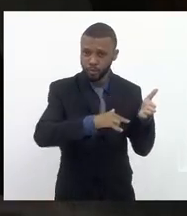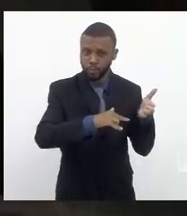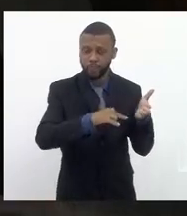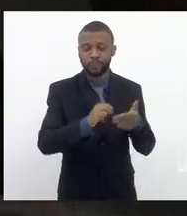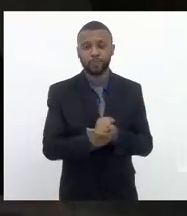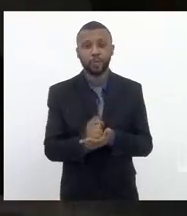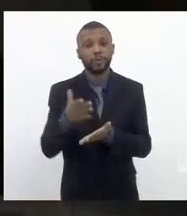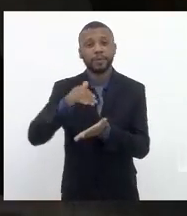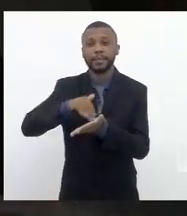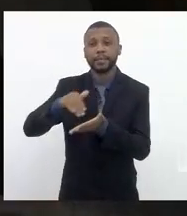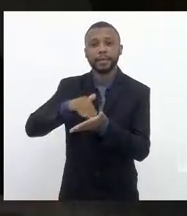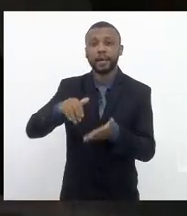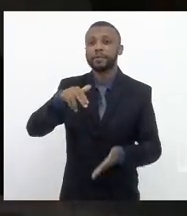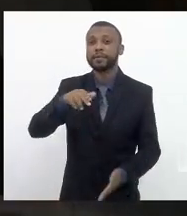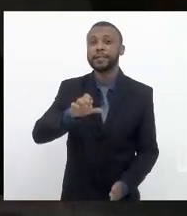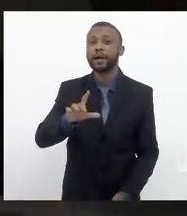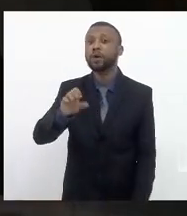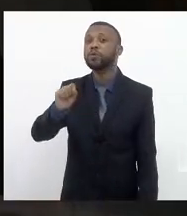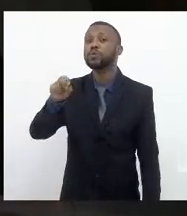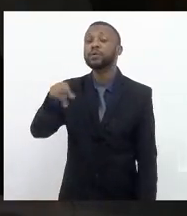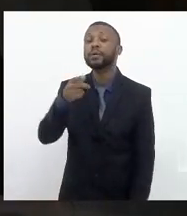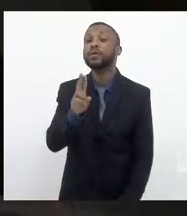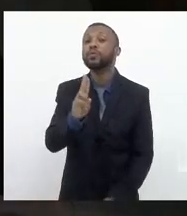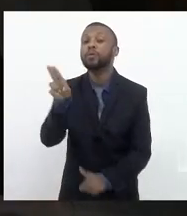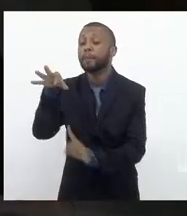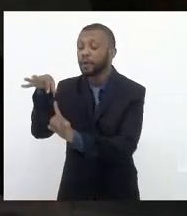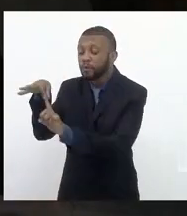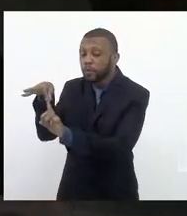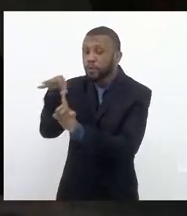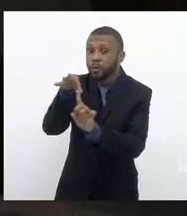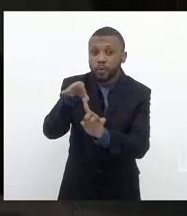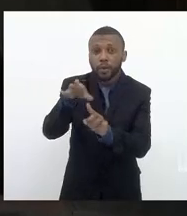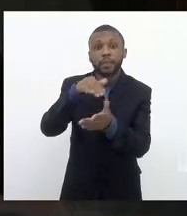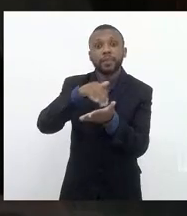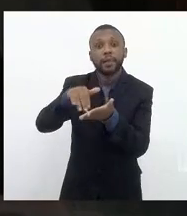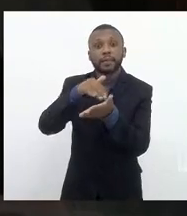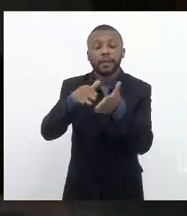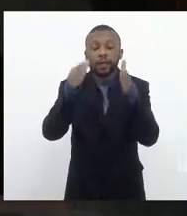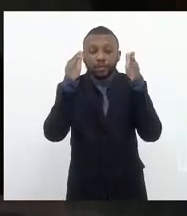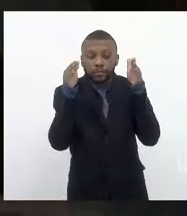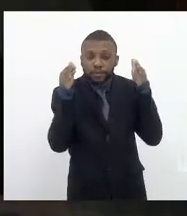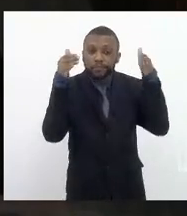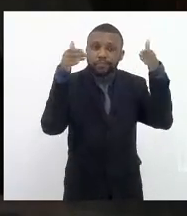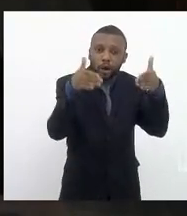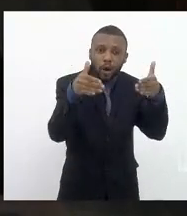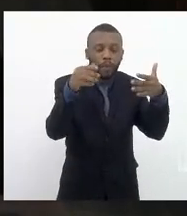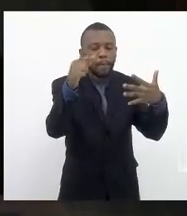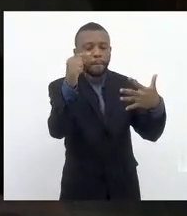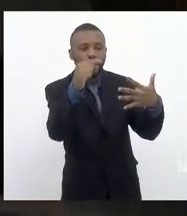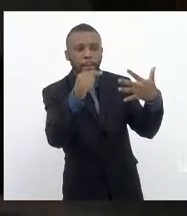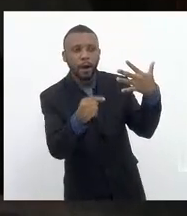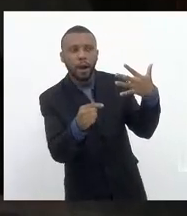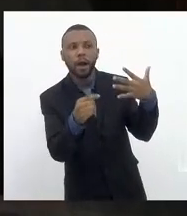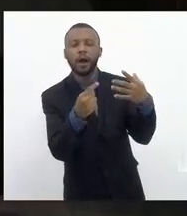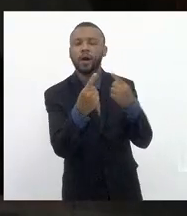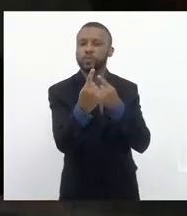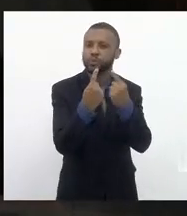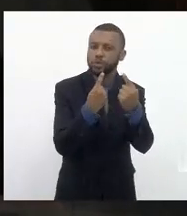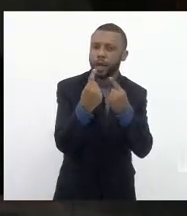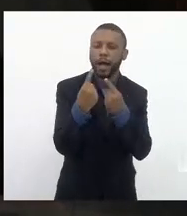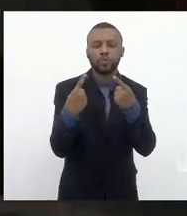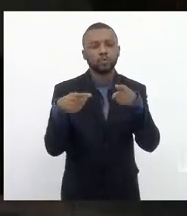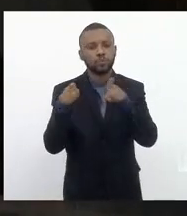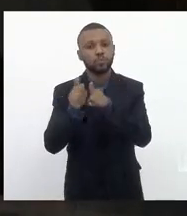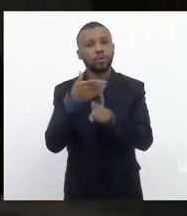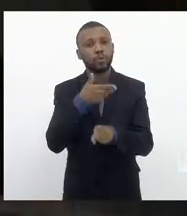secretário Nelson eu quero iluminar aqui por secretário Nelson que de prostrado sobre as necessidades e no diálogo com o governo